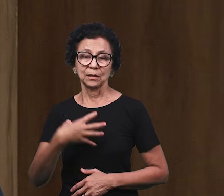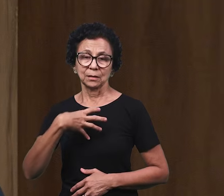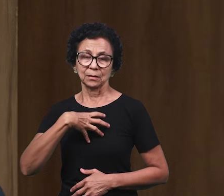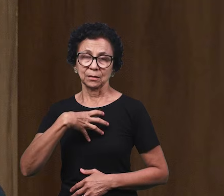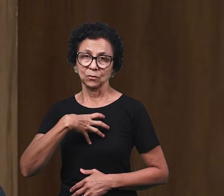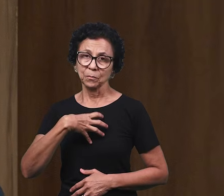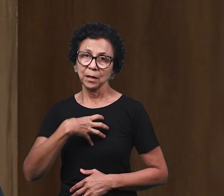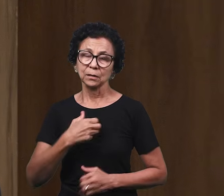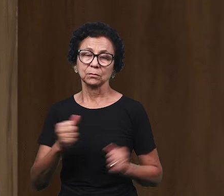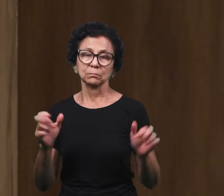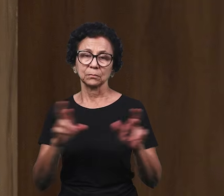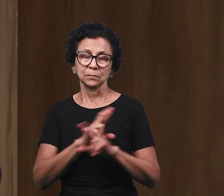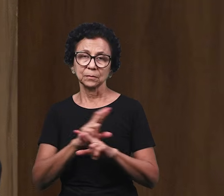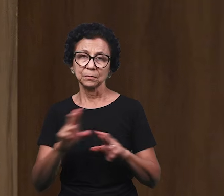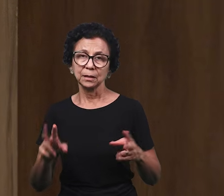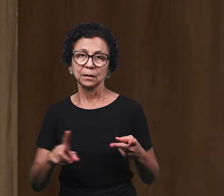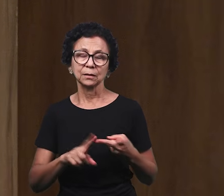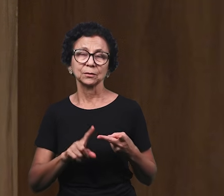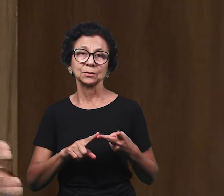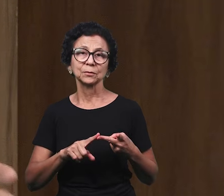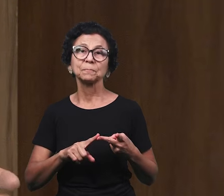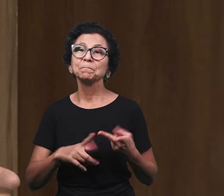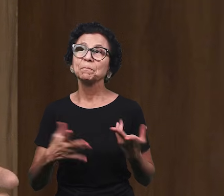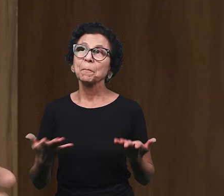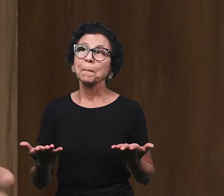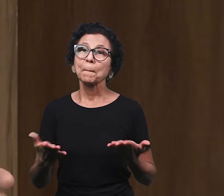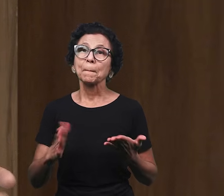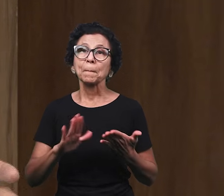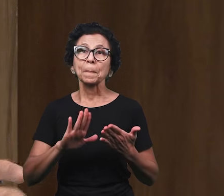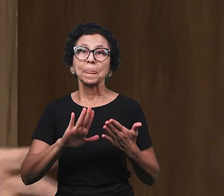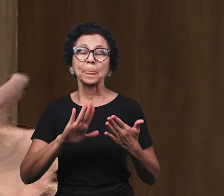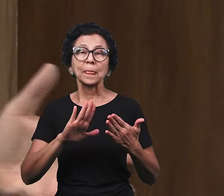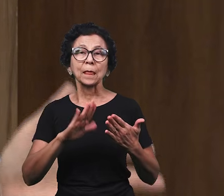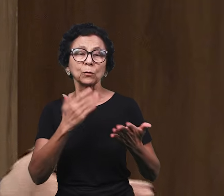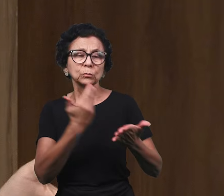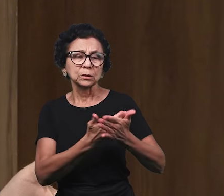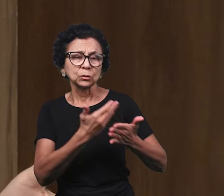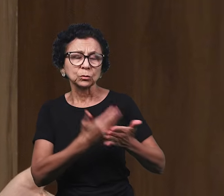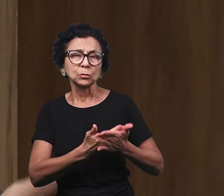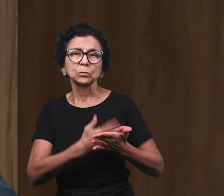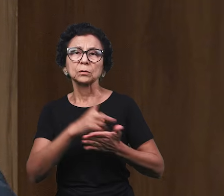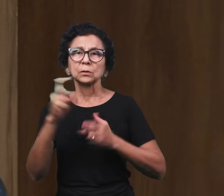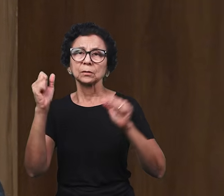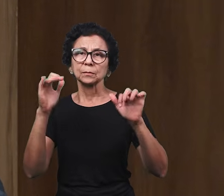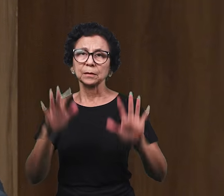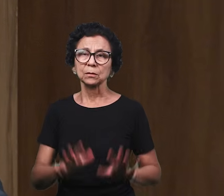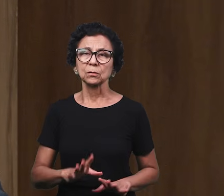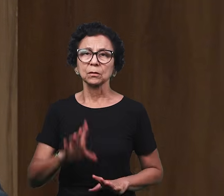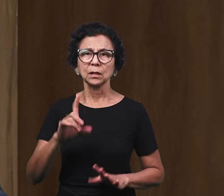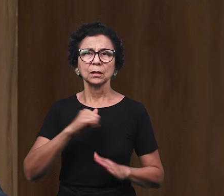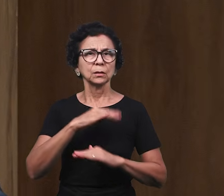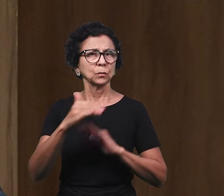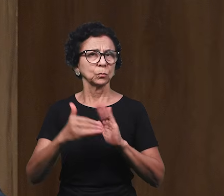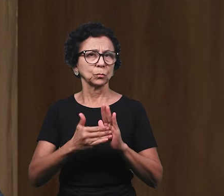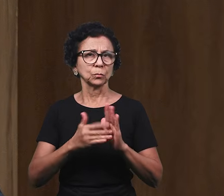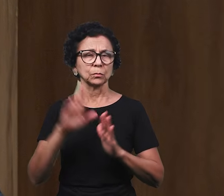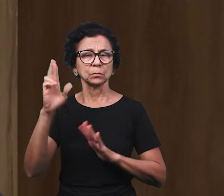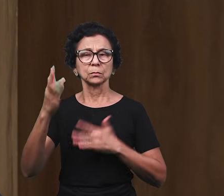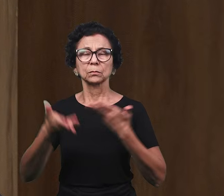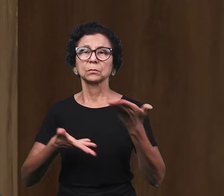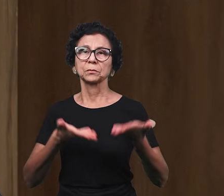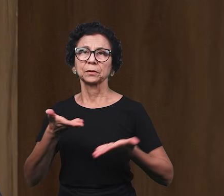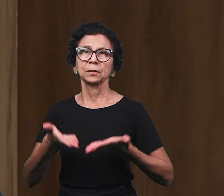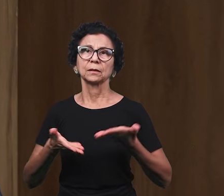vida sentimental. Quando nós priorizamos servir ao Senhor, Ele cuida da vida do